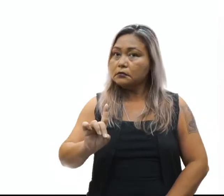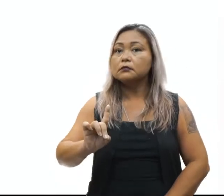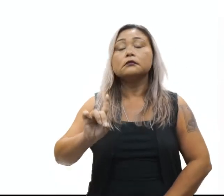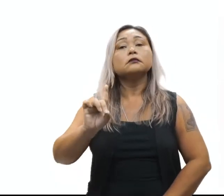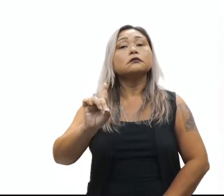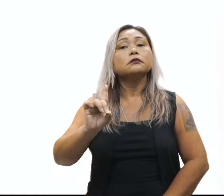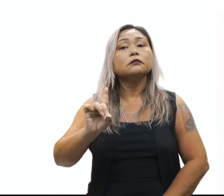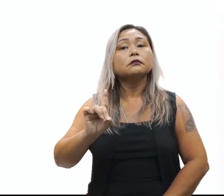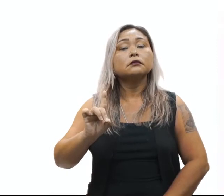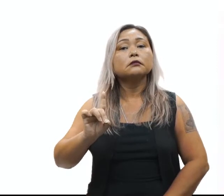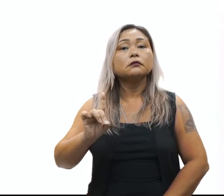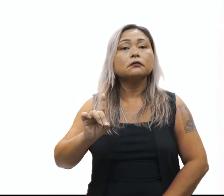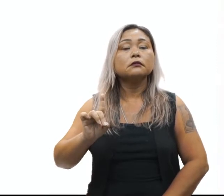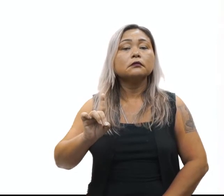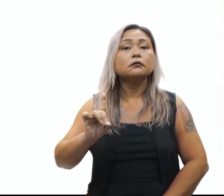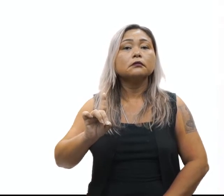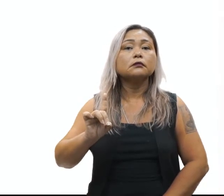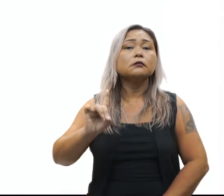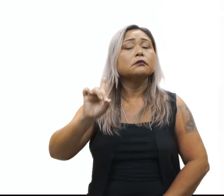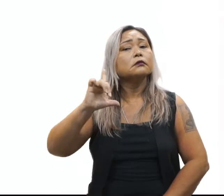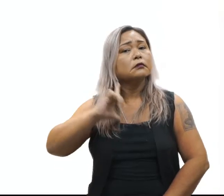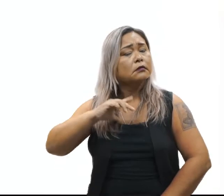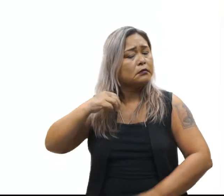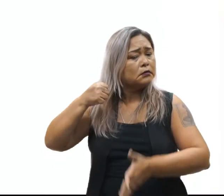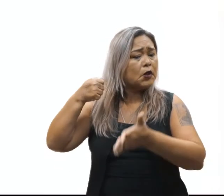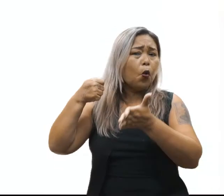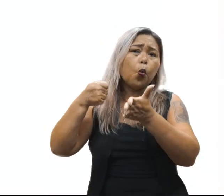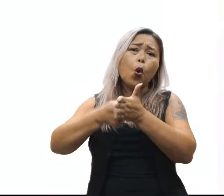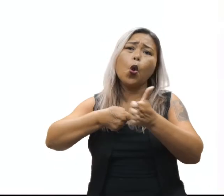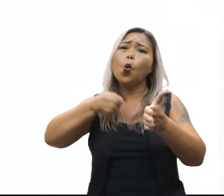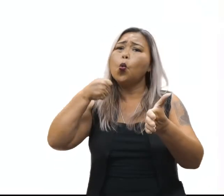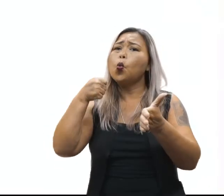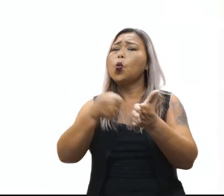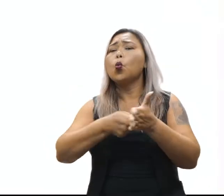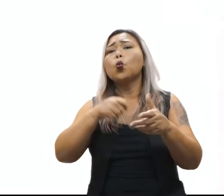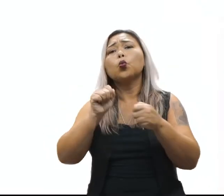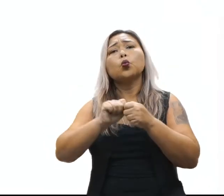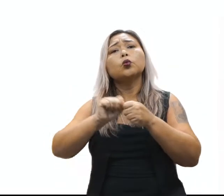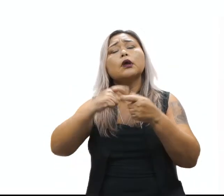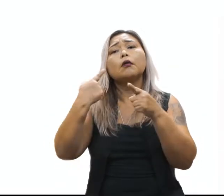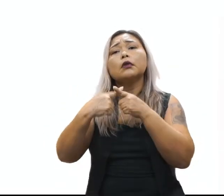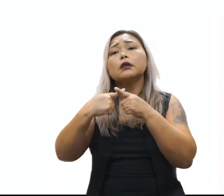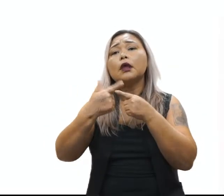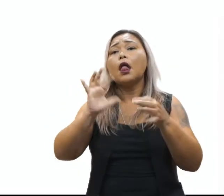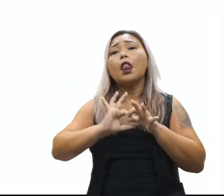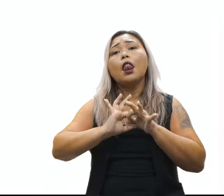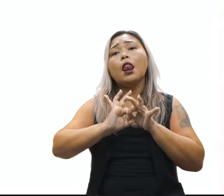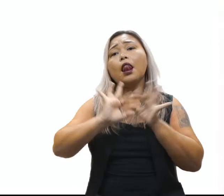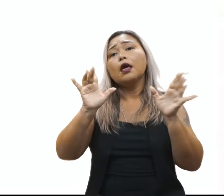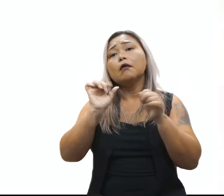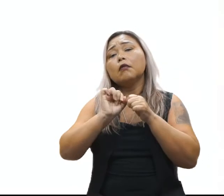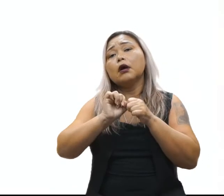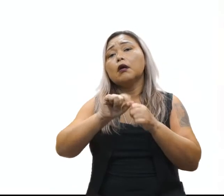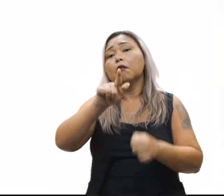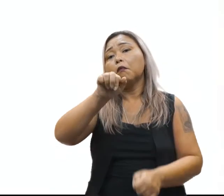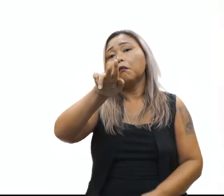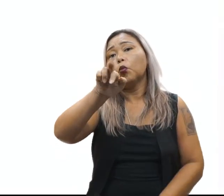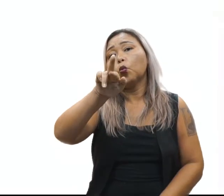muito uma luta muito grande do próprio liberalismo burguês, né? Da ideia do